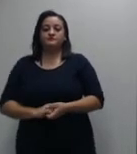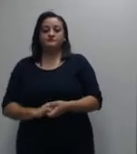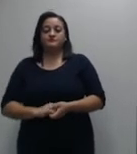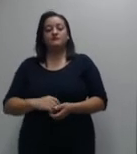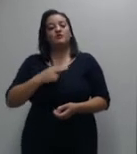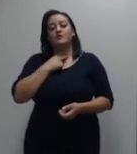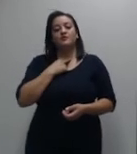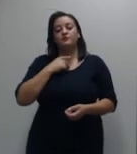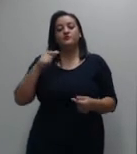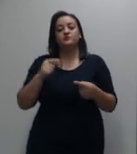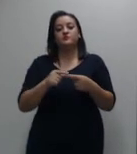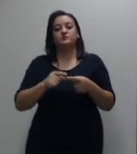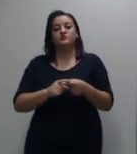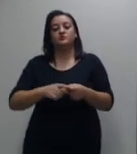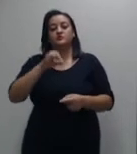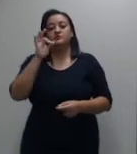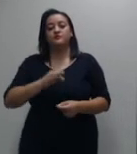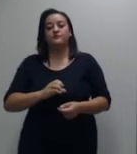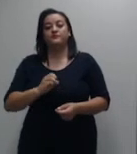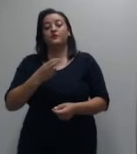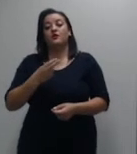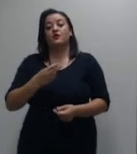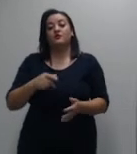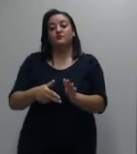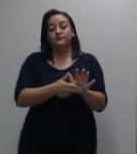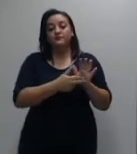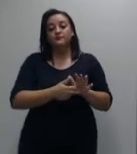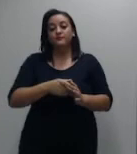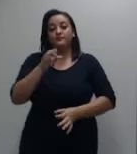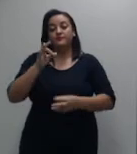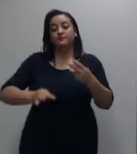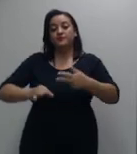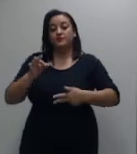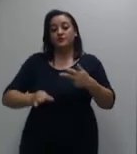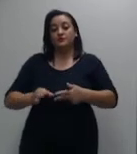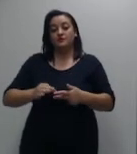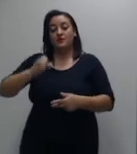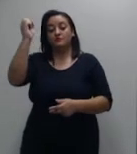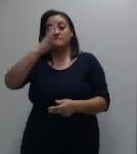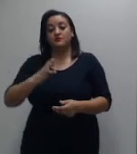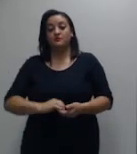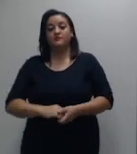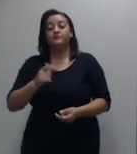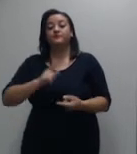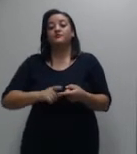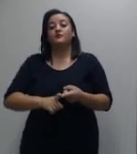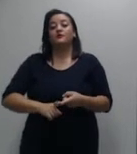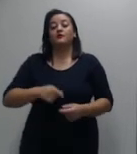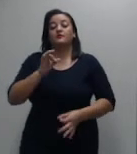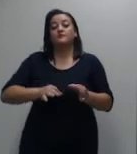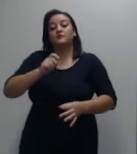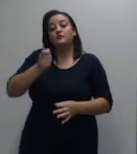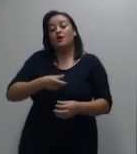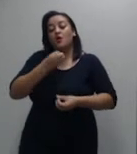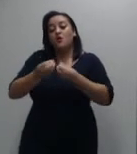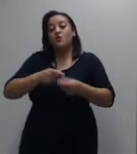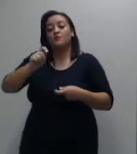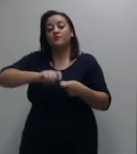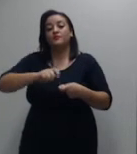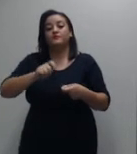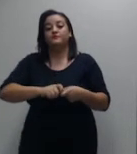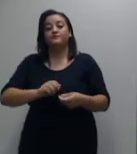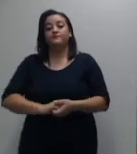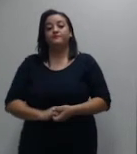poderão ser objeto de acertamento ou aferição pelo Poder Judiciário brasileiro pois a sentença tal como proferida na na